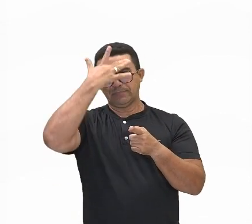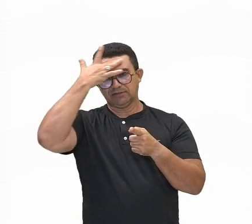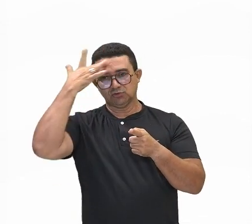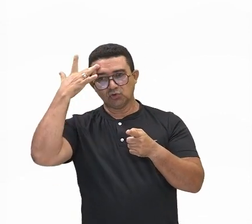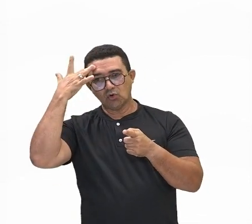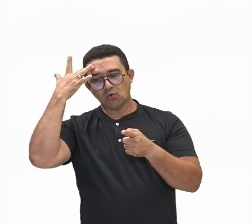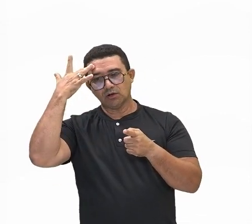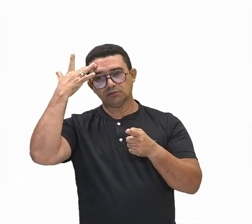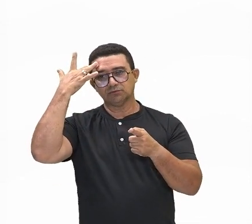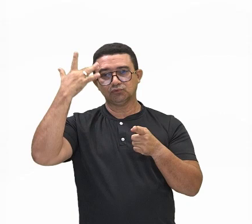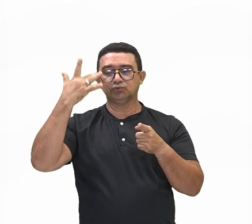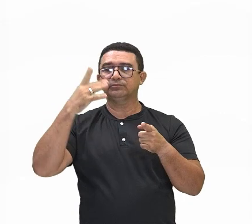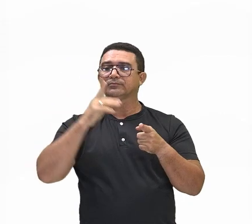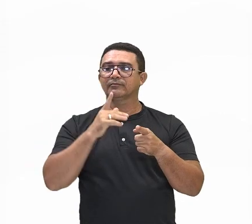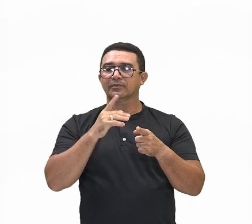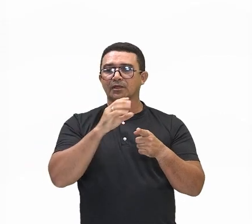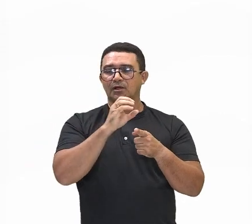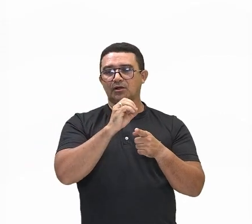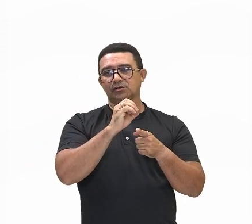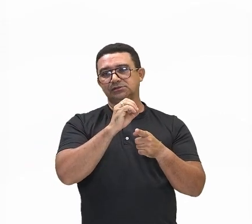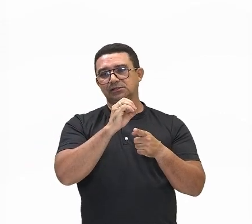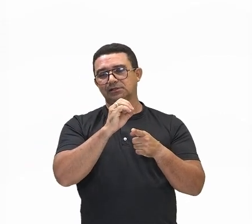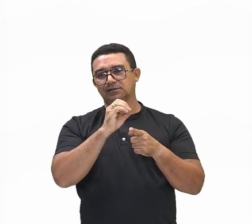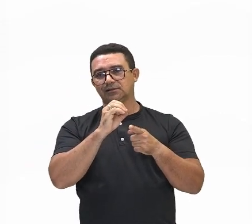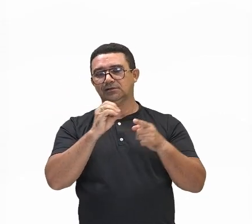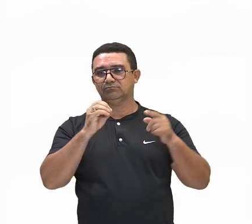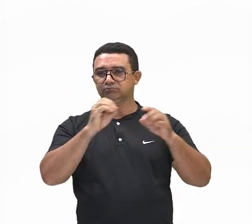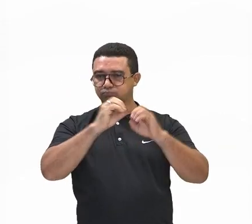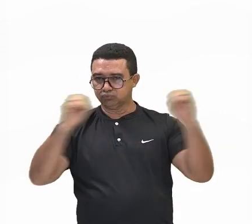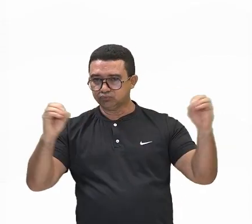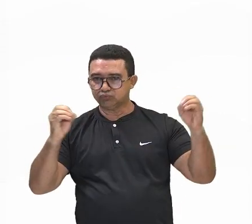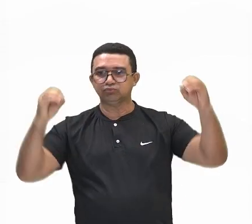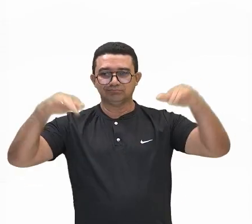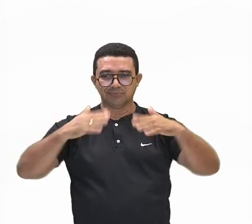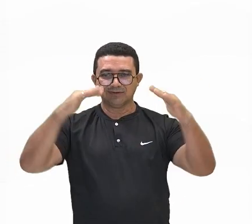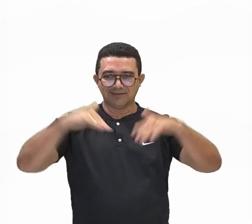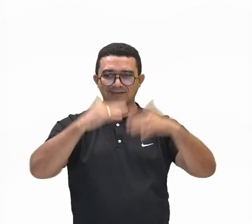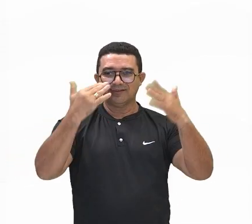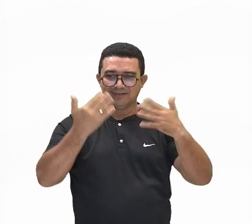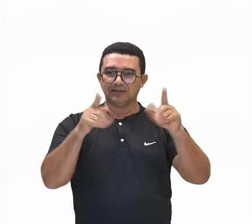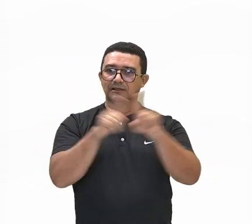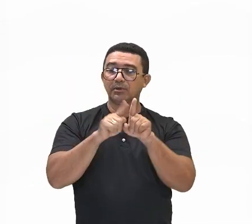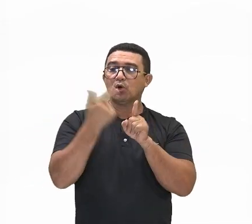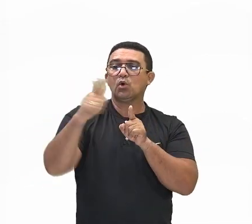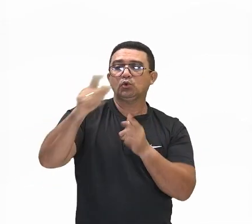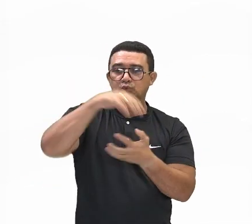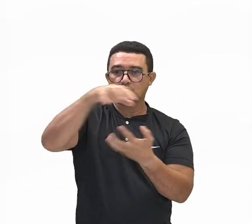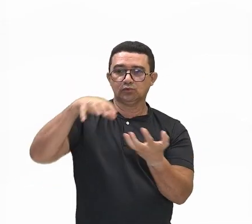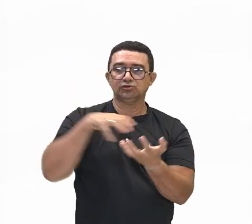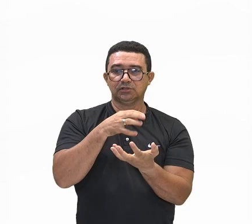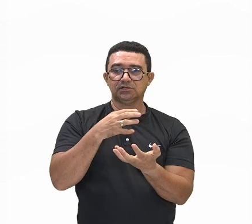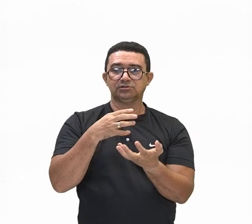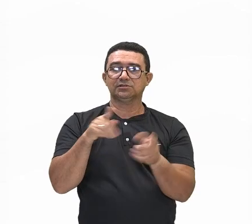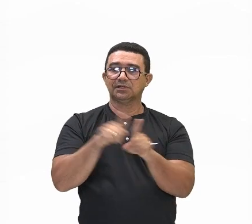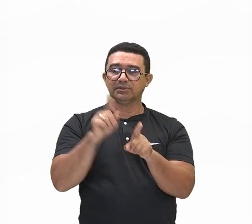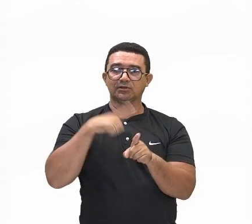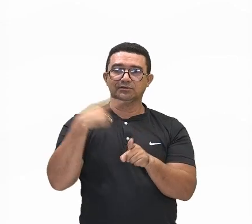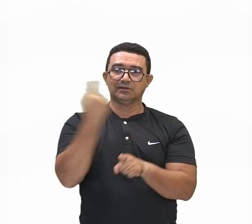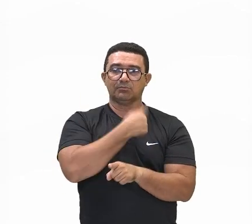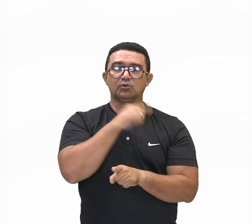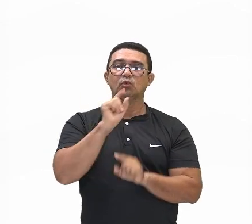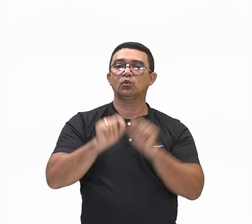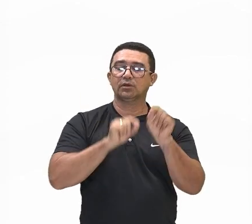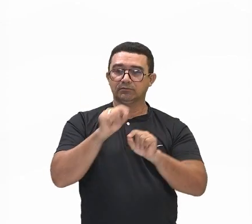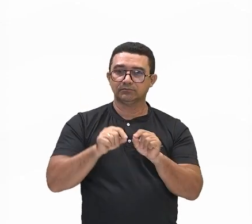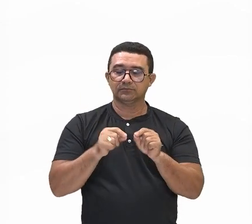Oceano Atlântico quanto do Pacífico. Agora, um outro continente também que chama muita atenção vai ser a Oceania, né?